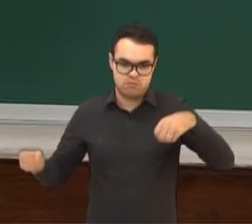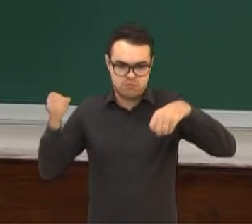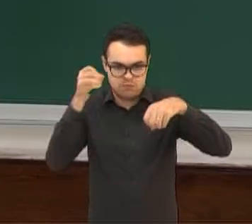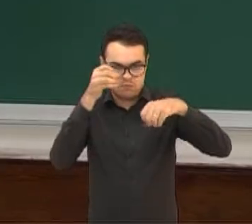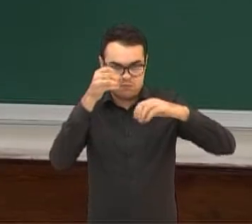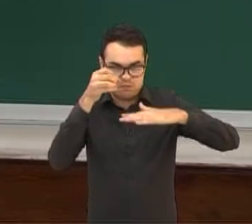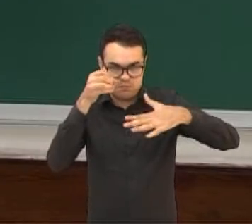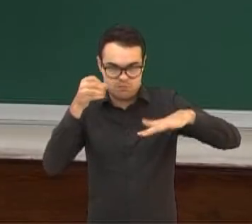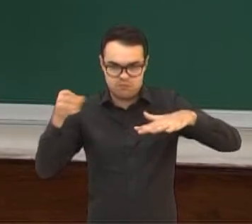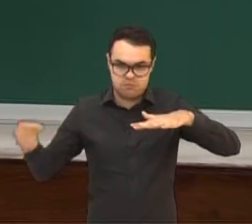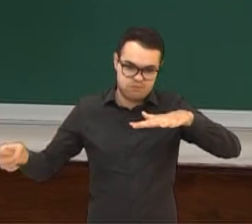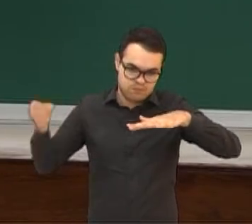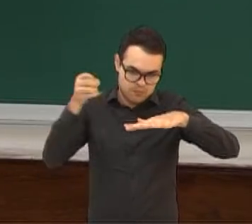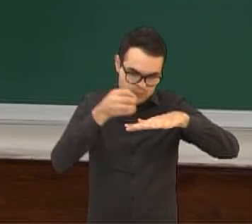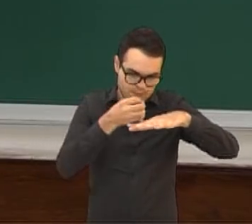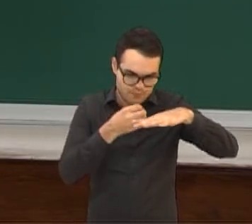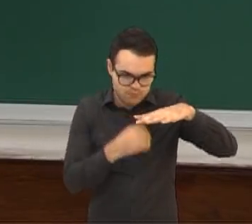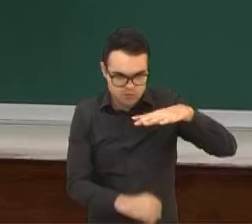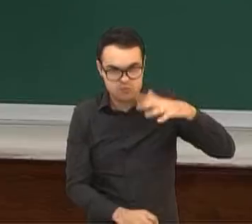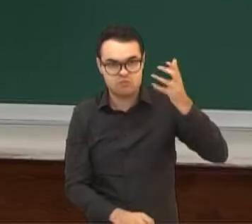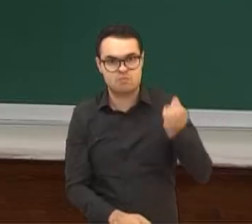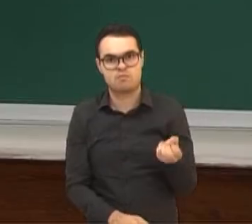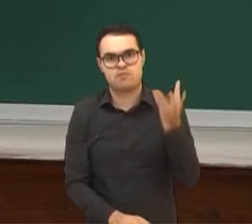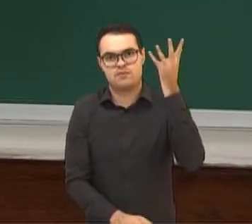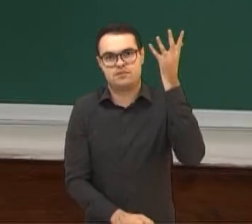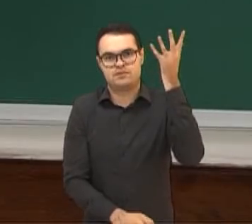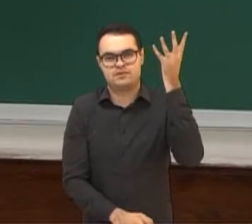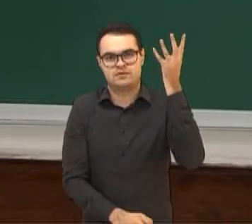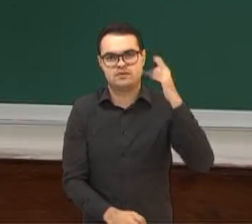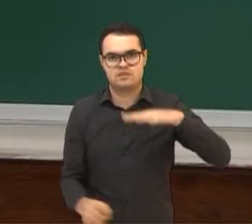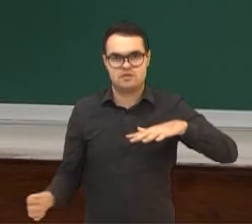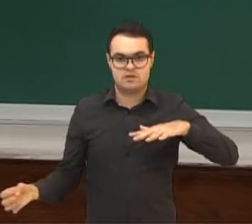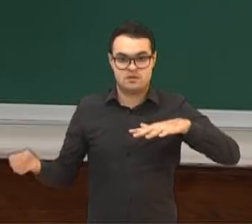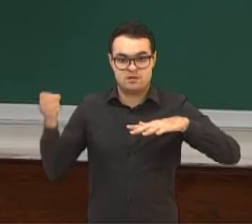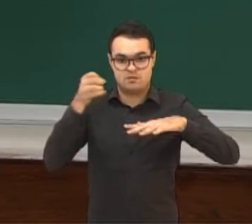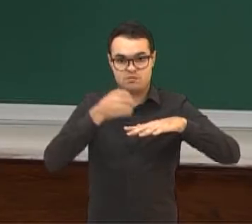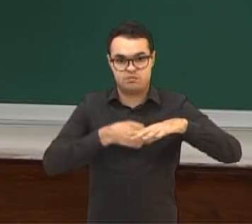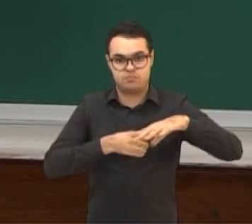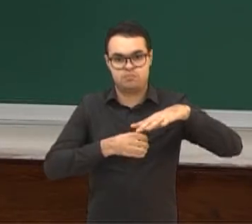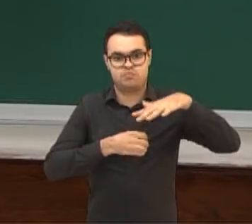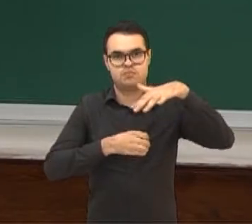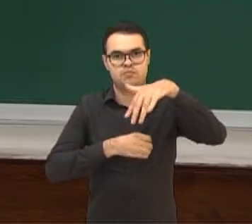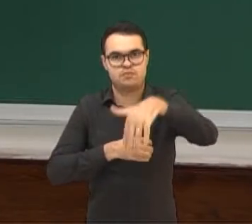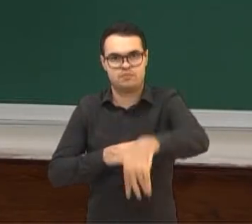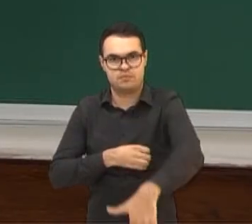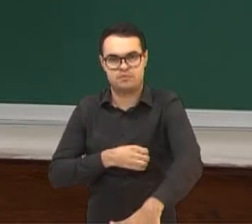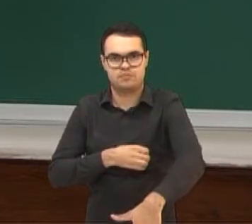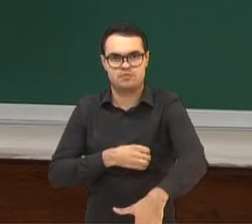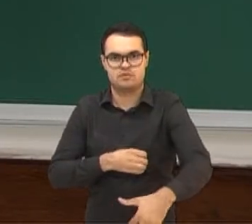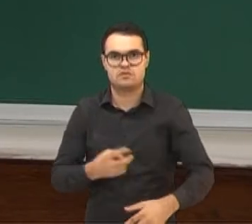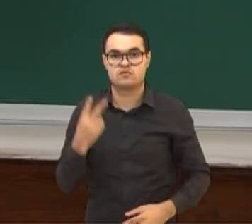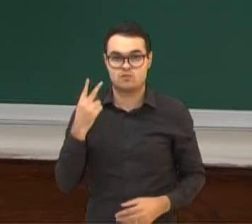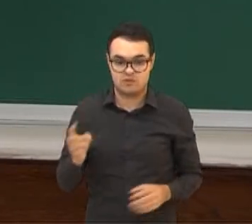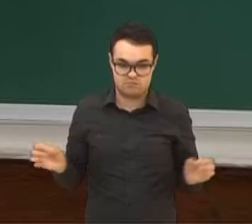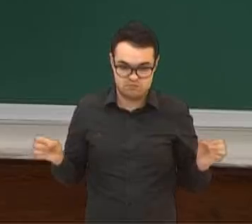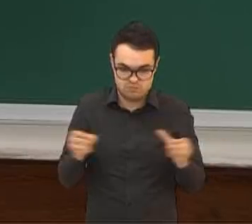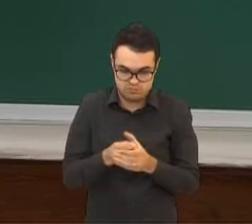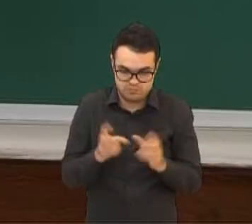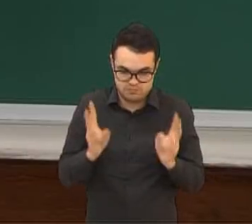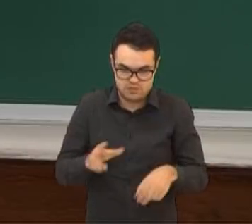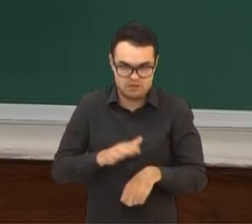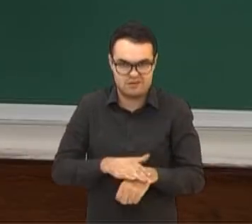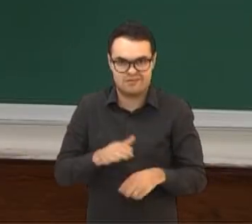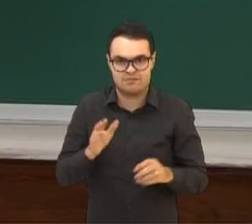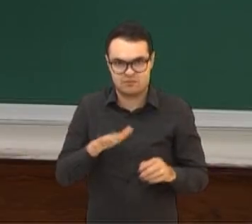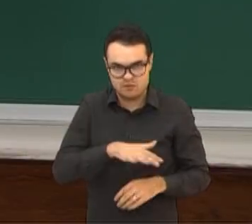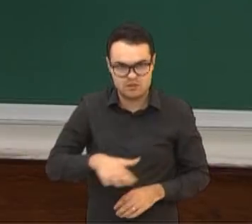lá dentro, e aí sim eu consigo provar dessa forma, colocando o objeto dentro do balde, que dois corpos não ocupam o mesmo espaço ao